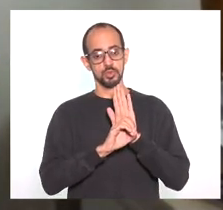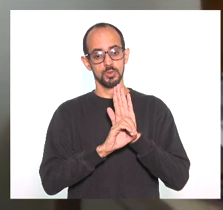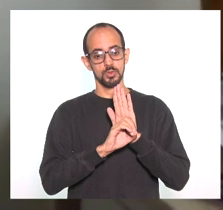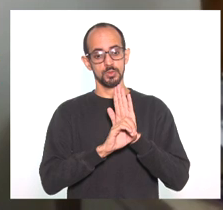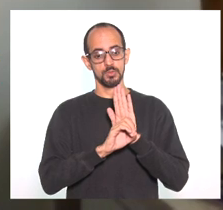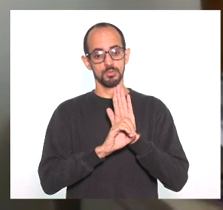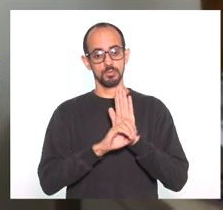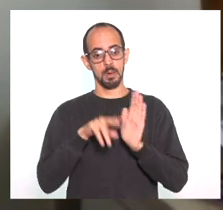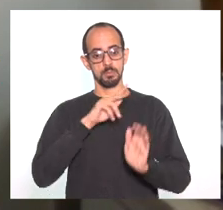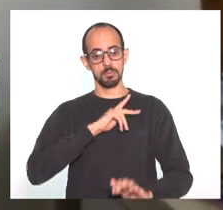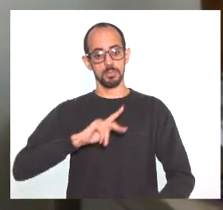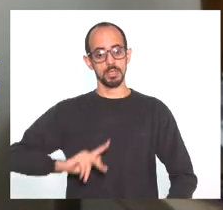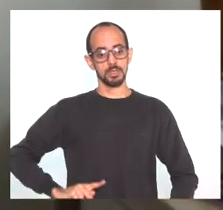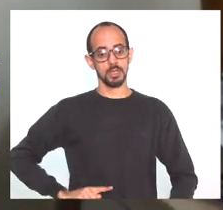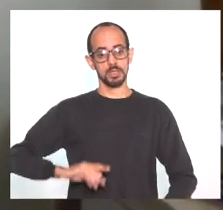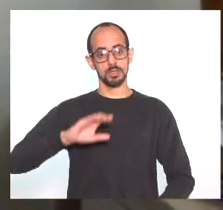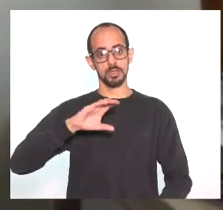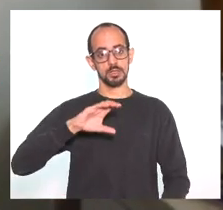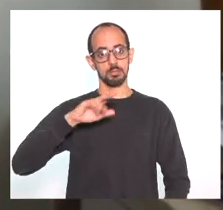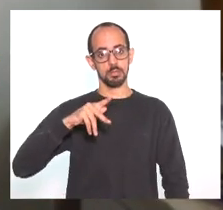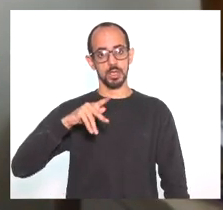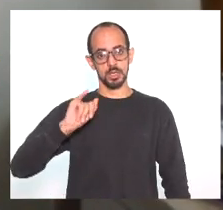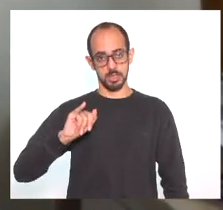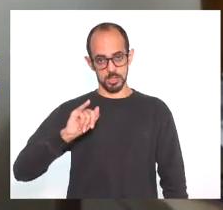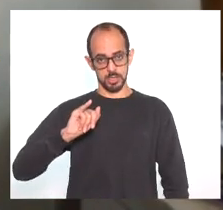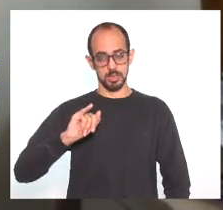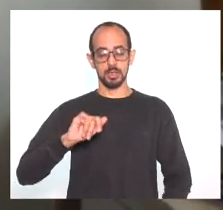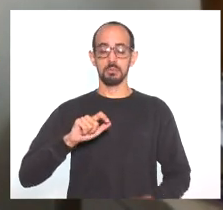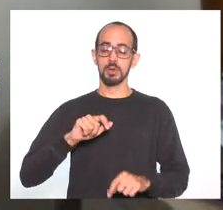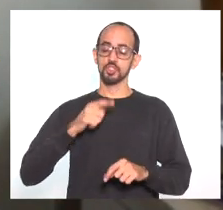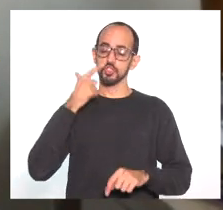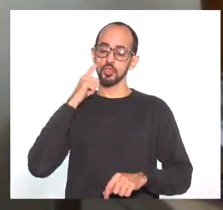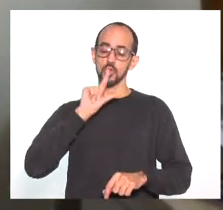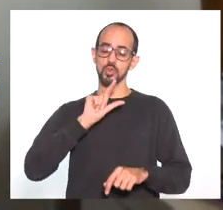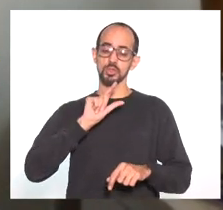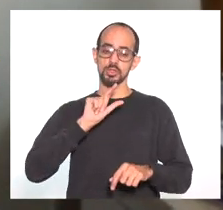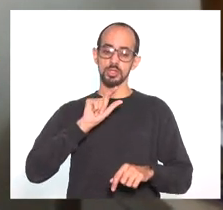à presidência da CPI, para a gente deliberar